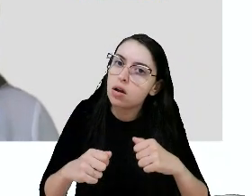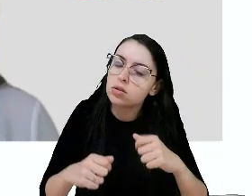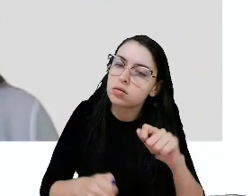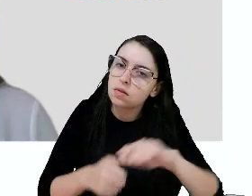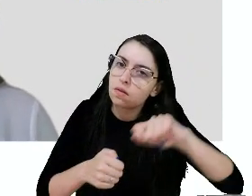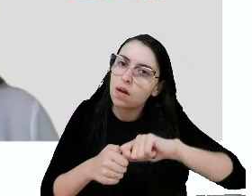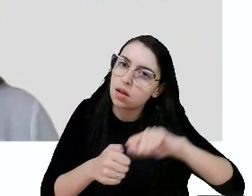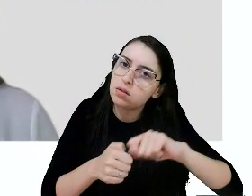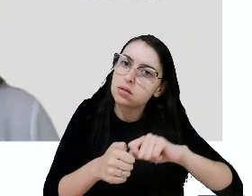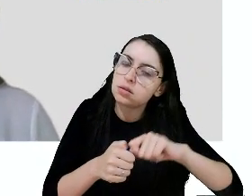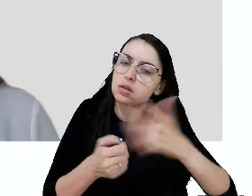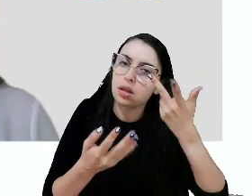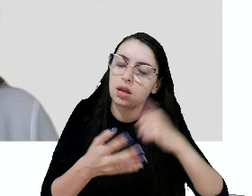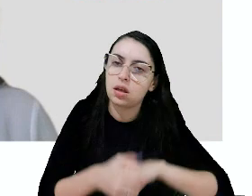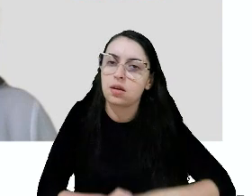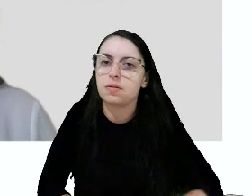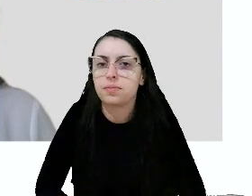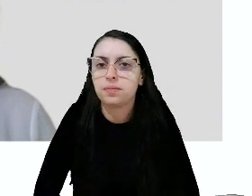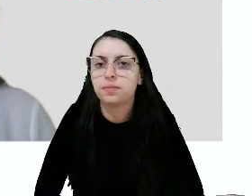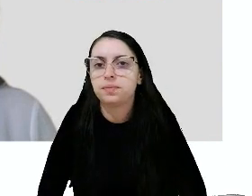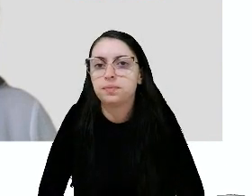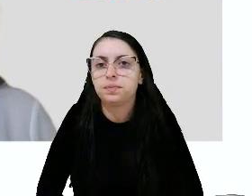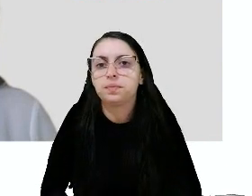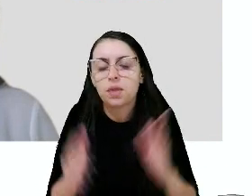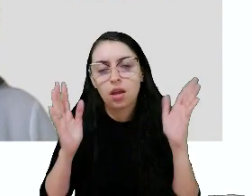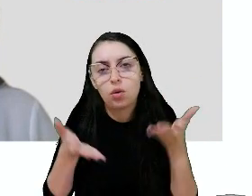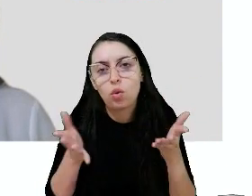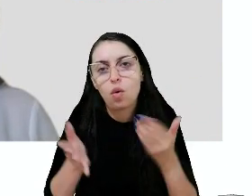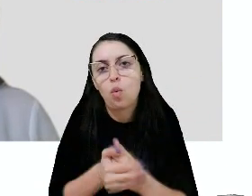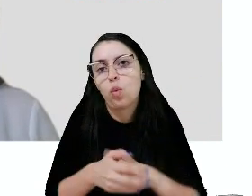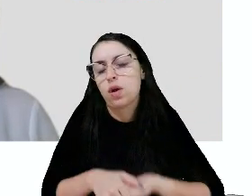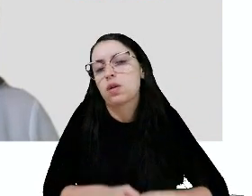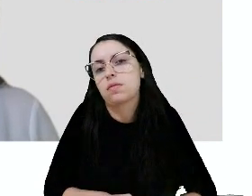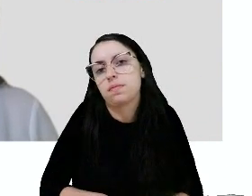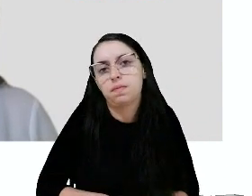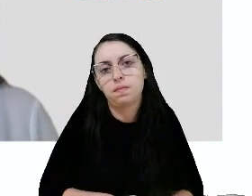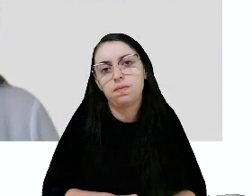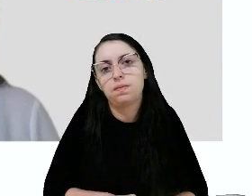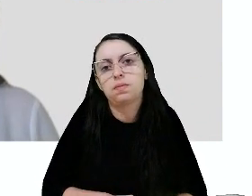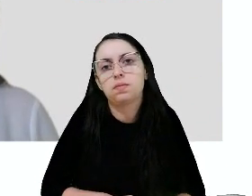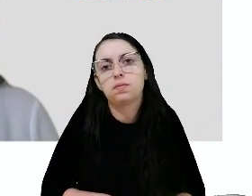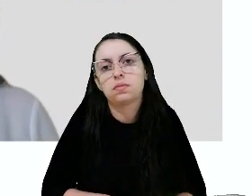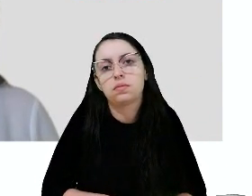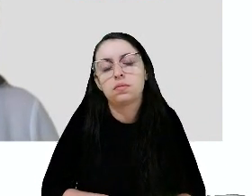podemos efetivamente, não é, neste momento, não é,